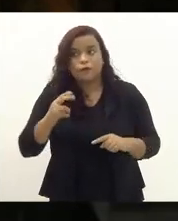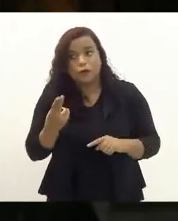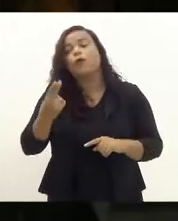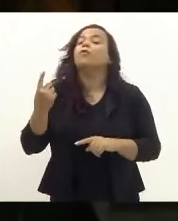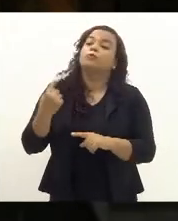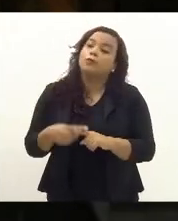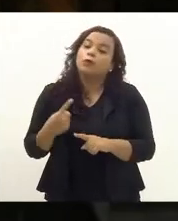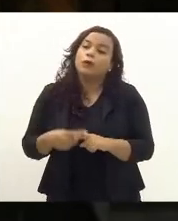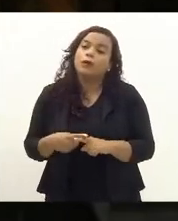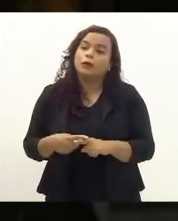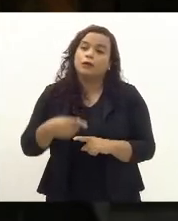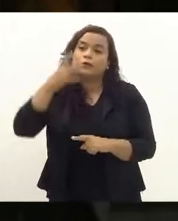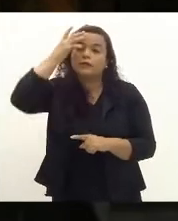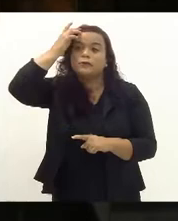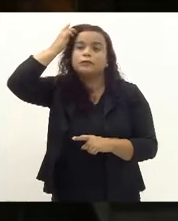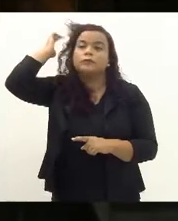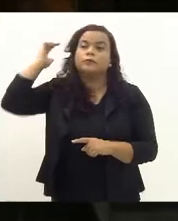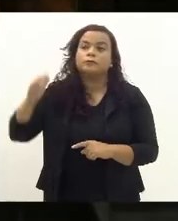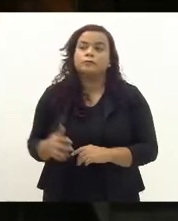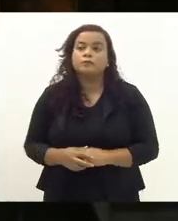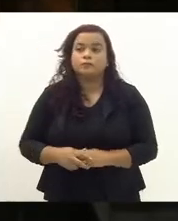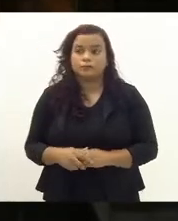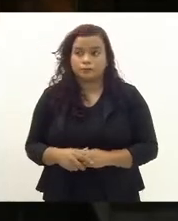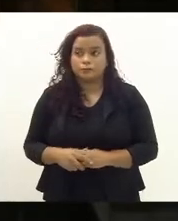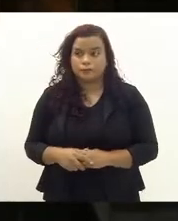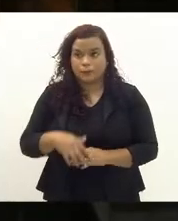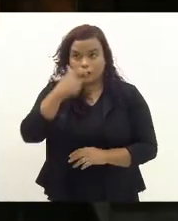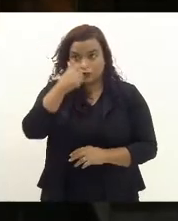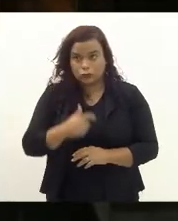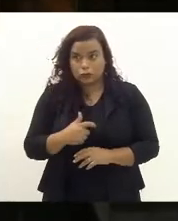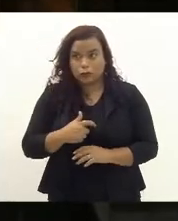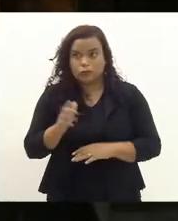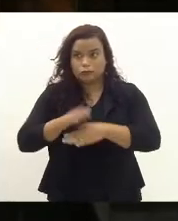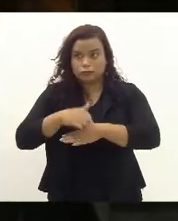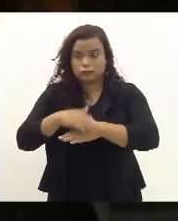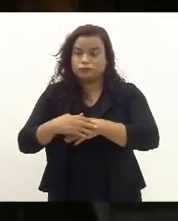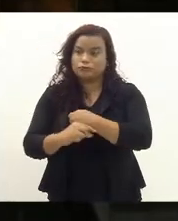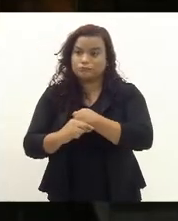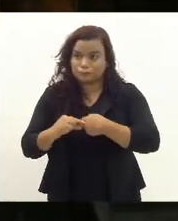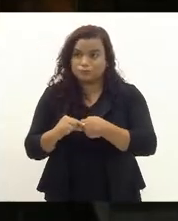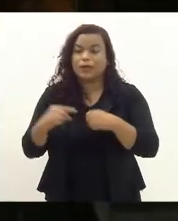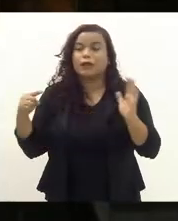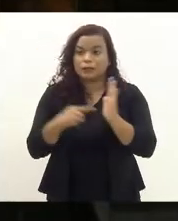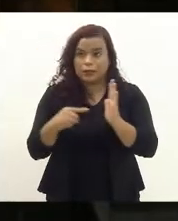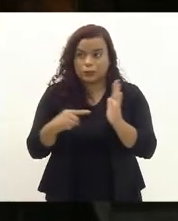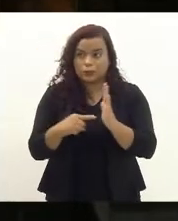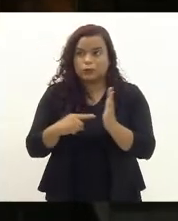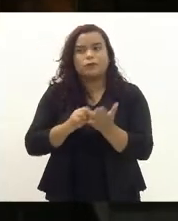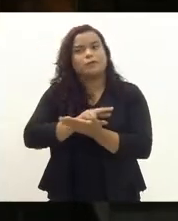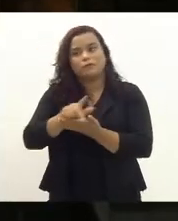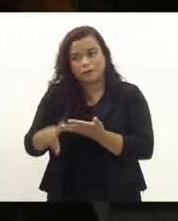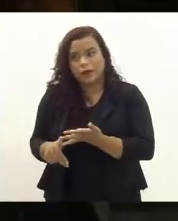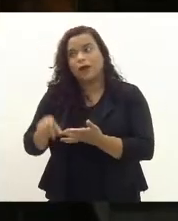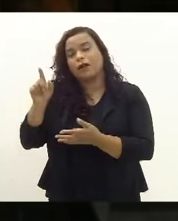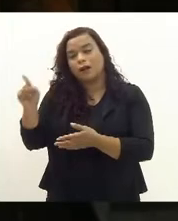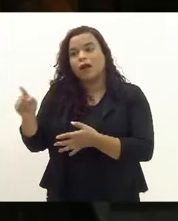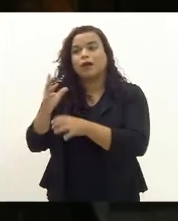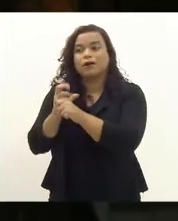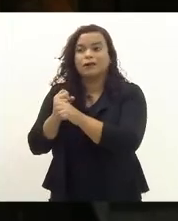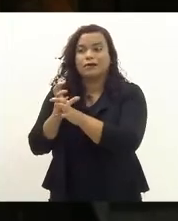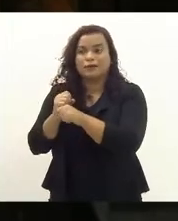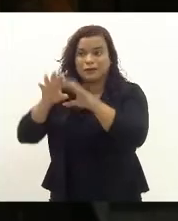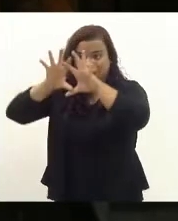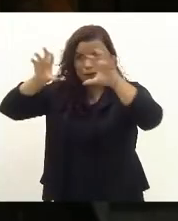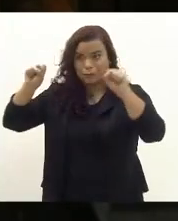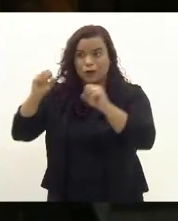porque é a sua autor de algumas denúncias a final de Contas do Estado e